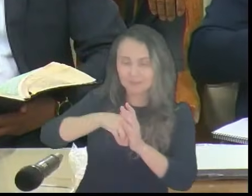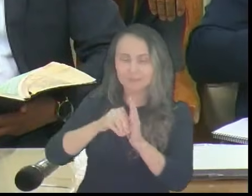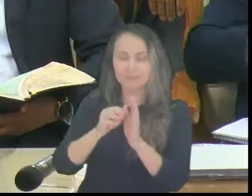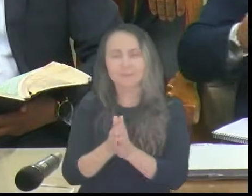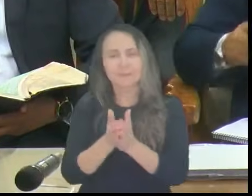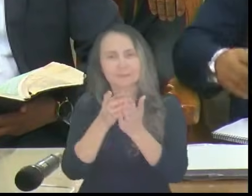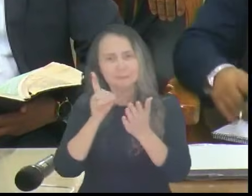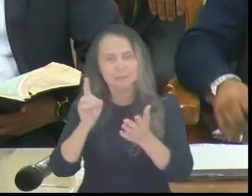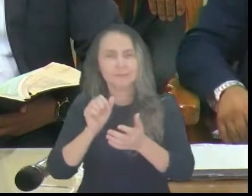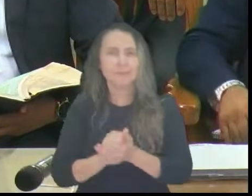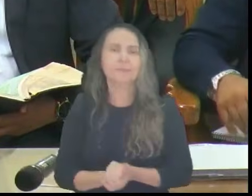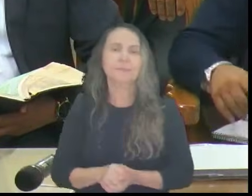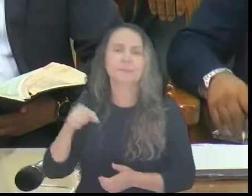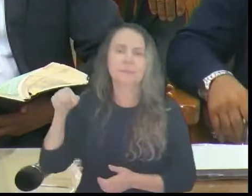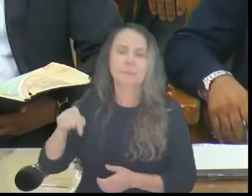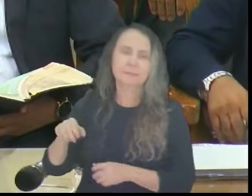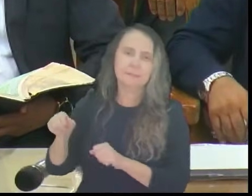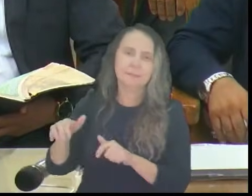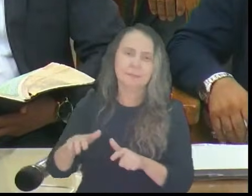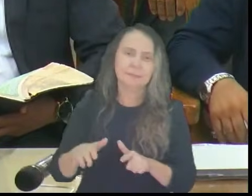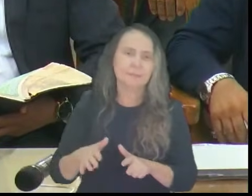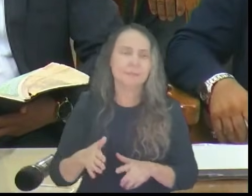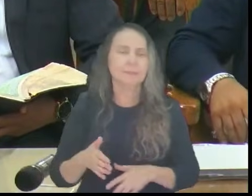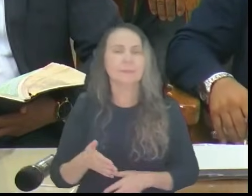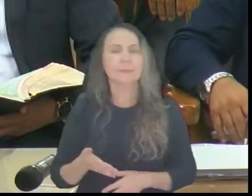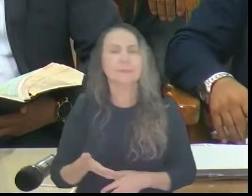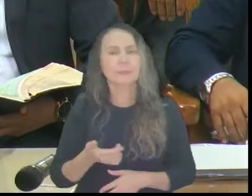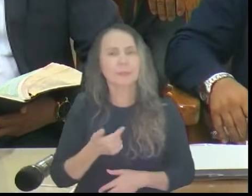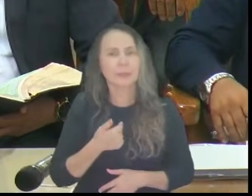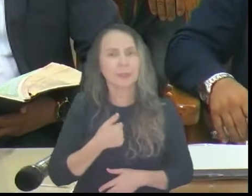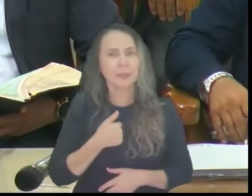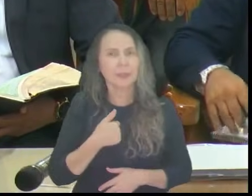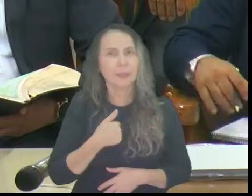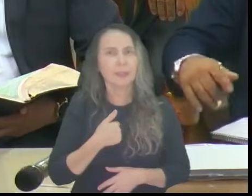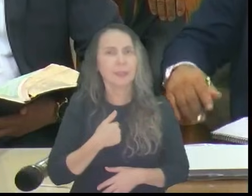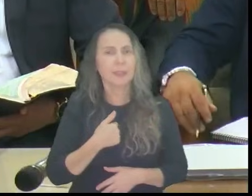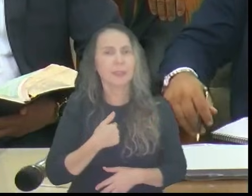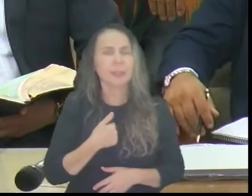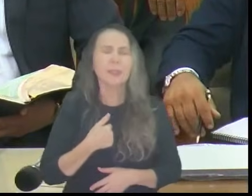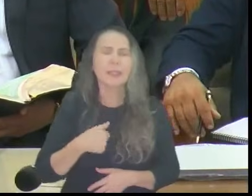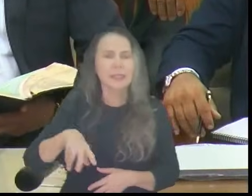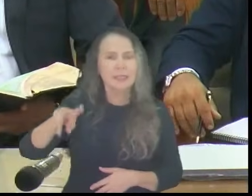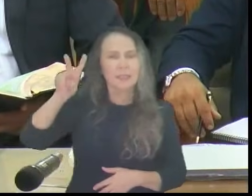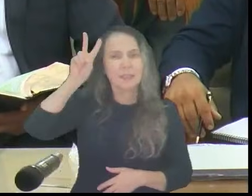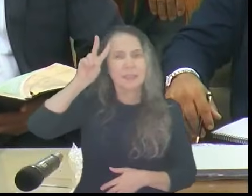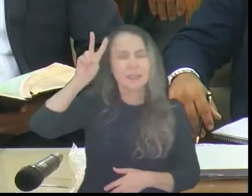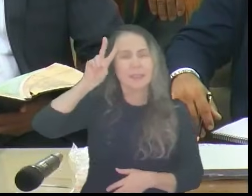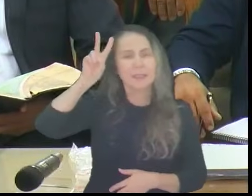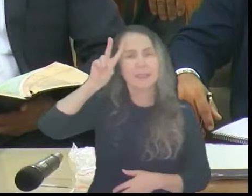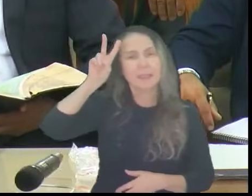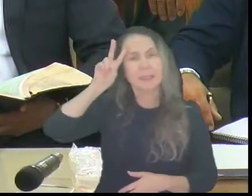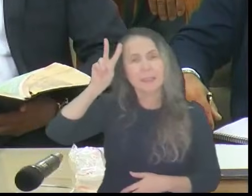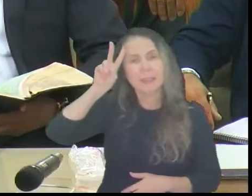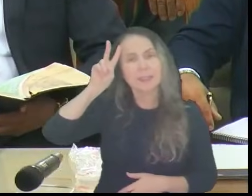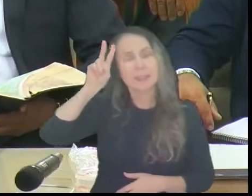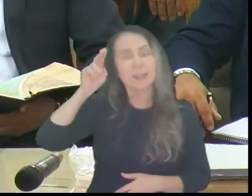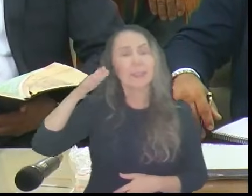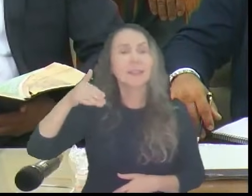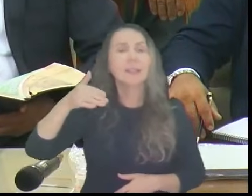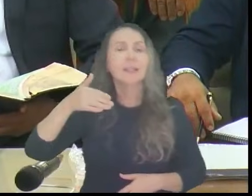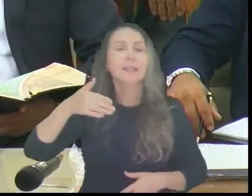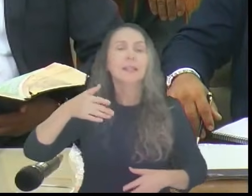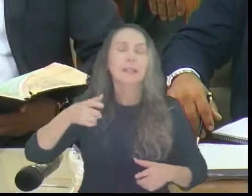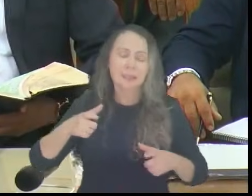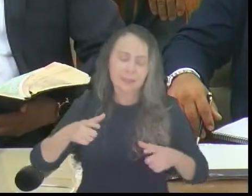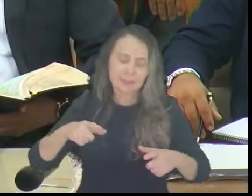Essa semana meu disco enganchou. Quem lembra do tempo do LP que enganchava? Quem lembra? A